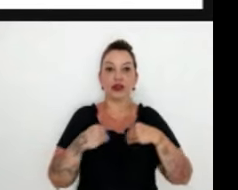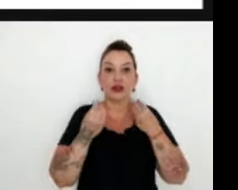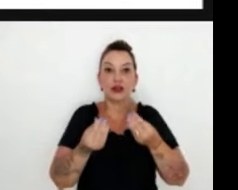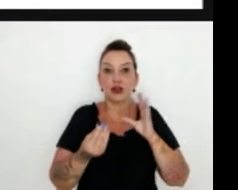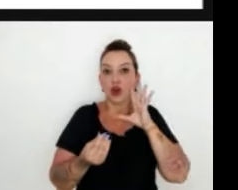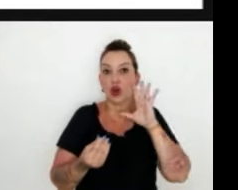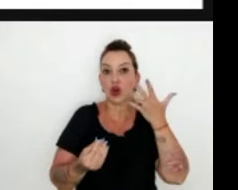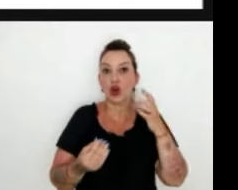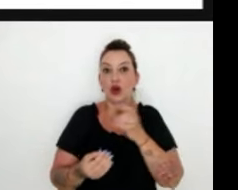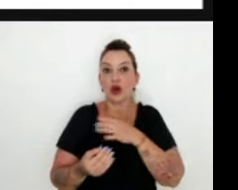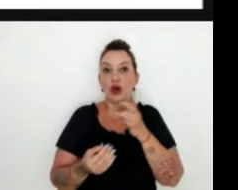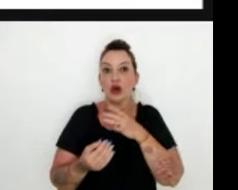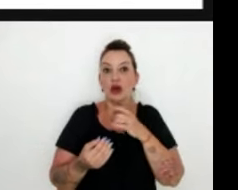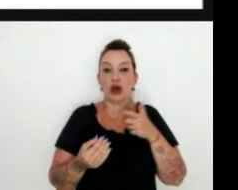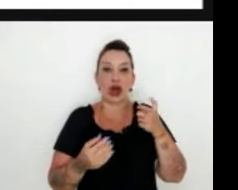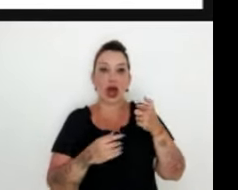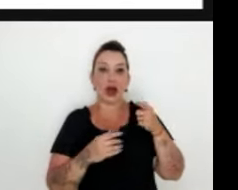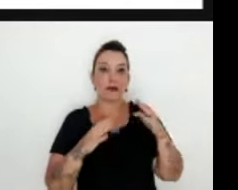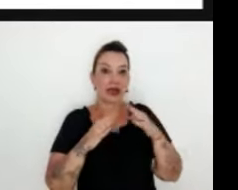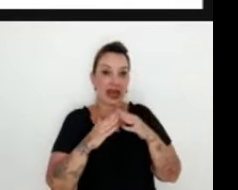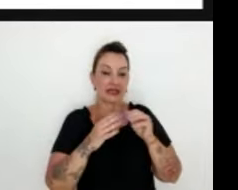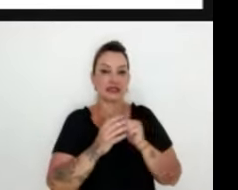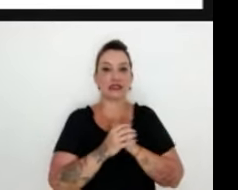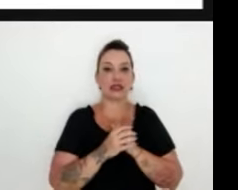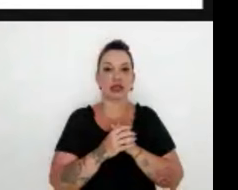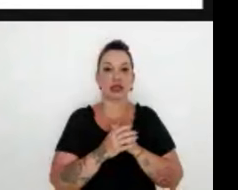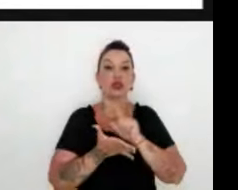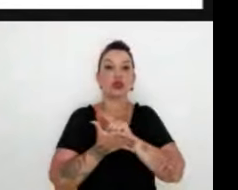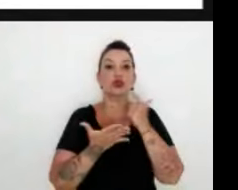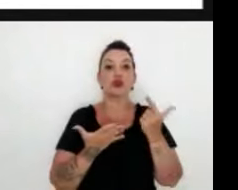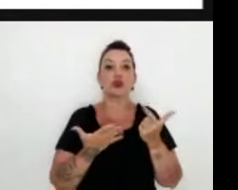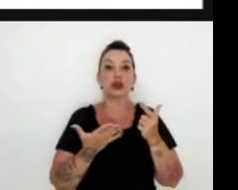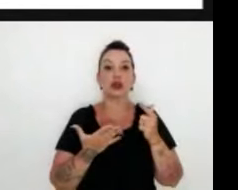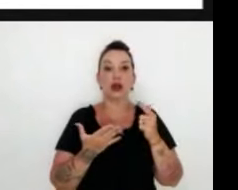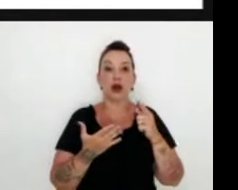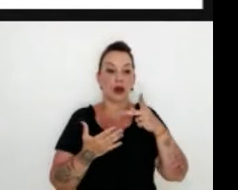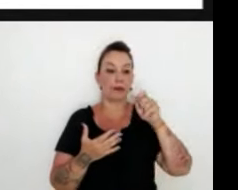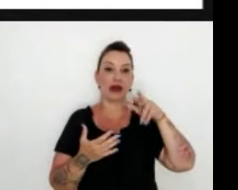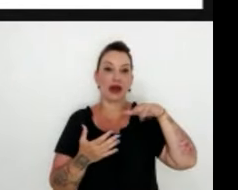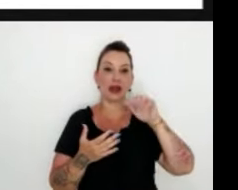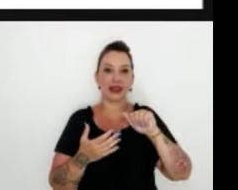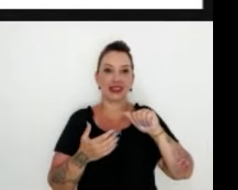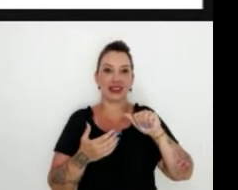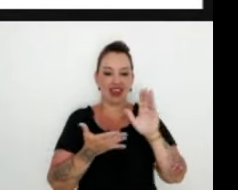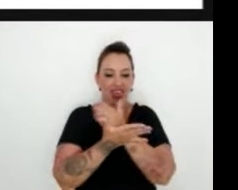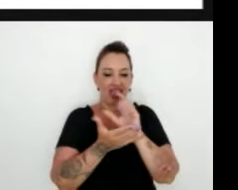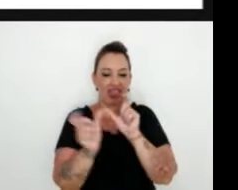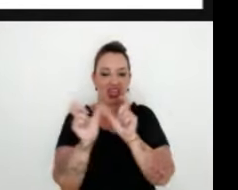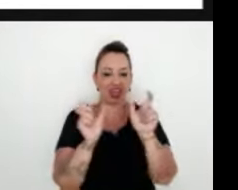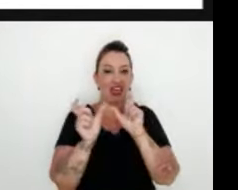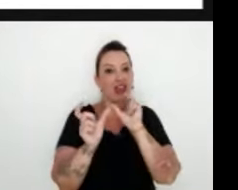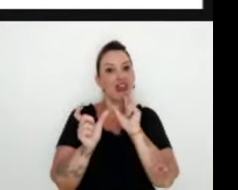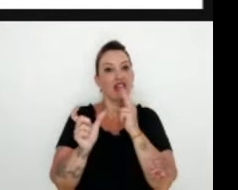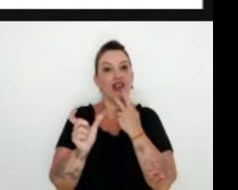medo, que é de ter armas em casa. Um jornal do Paraná descontextualizou as frases dela, afirmando que ela